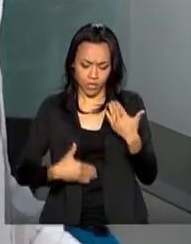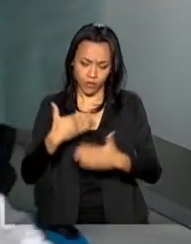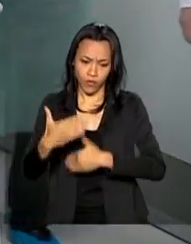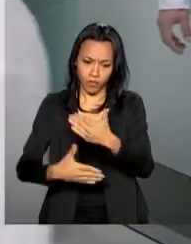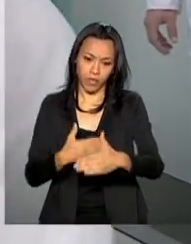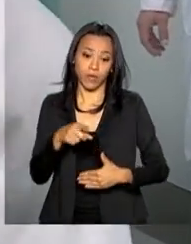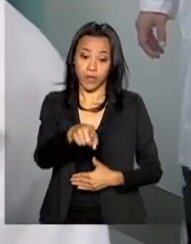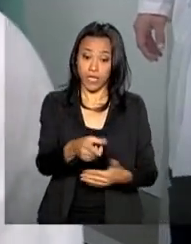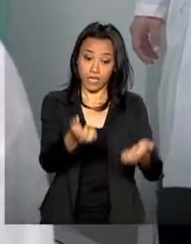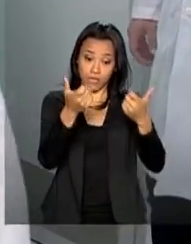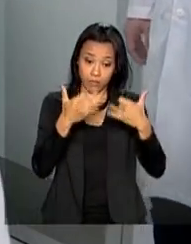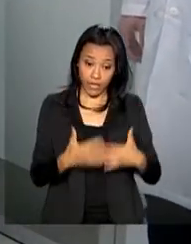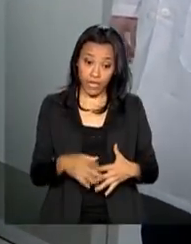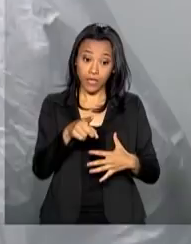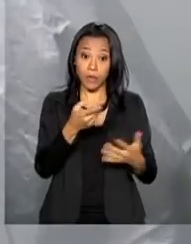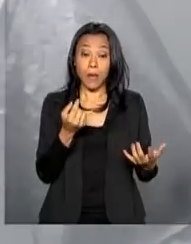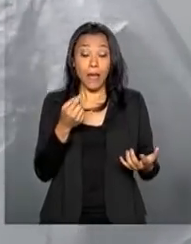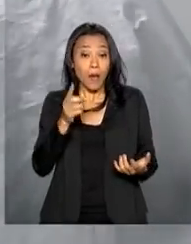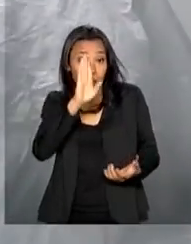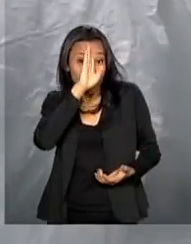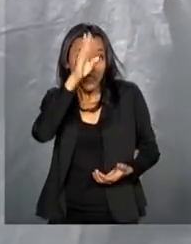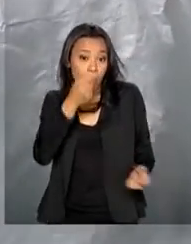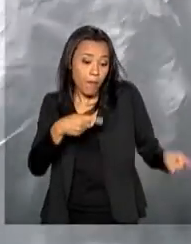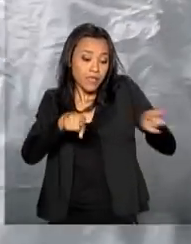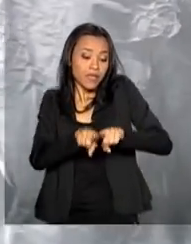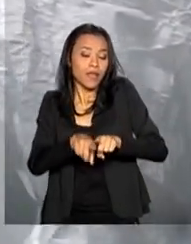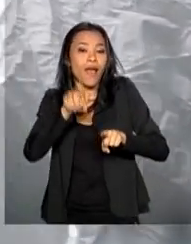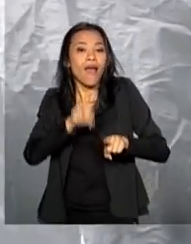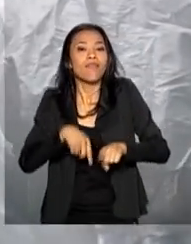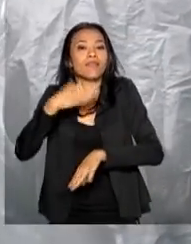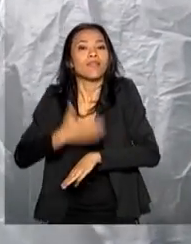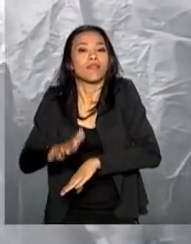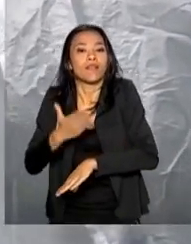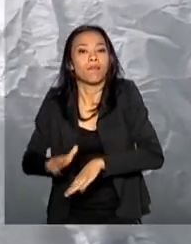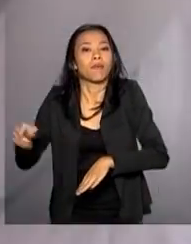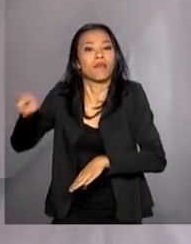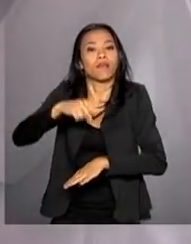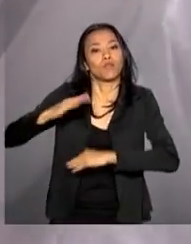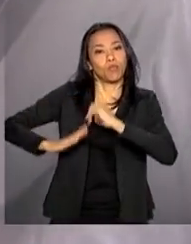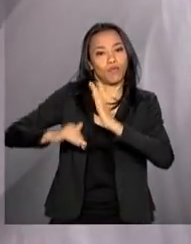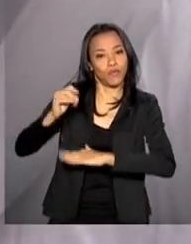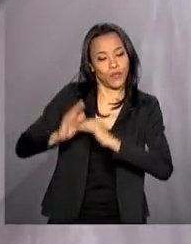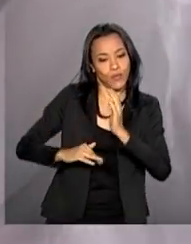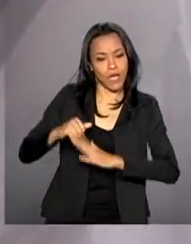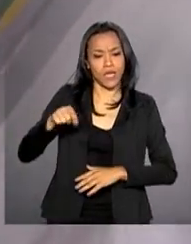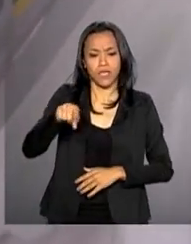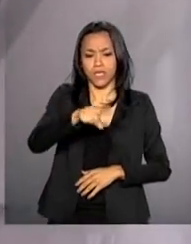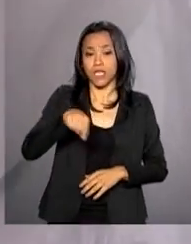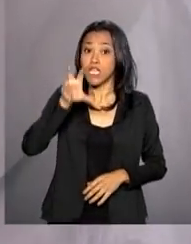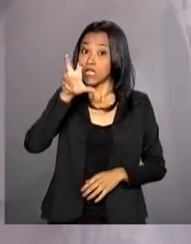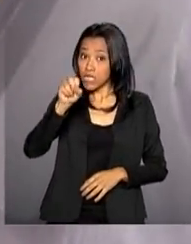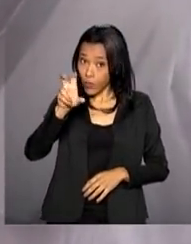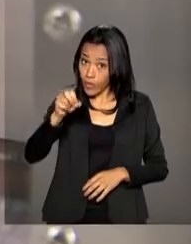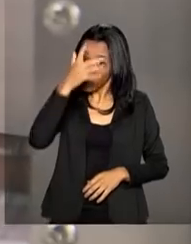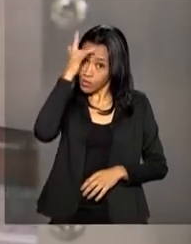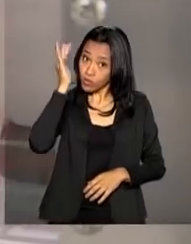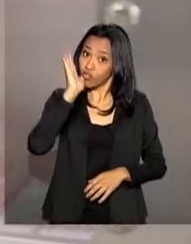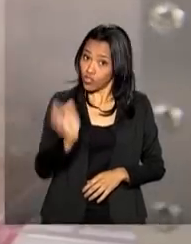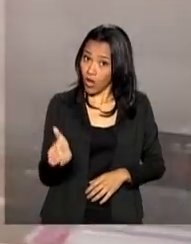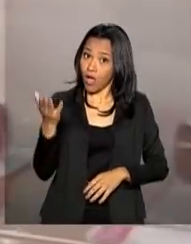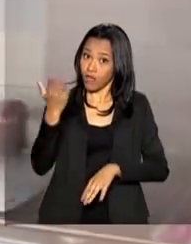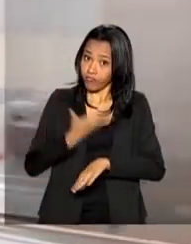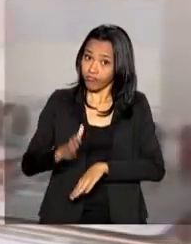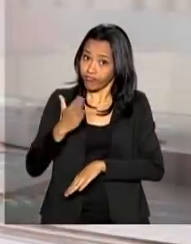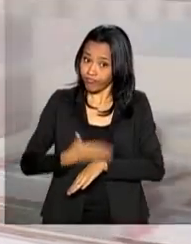dos pontos centrais dessa parceria é o treinamento dos profissionais moçambicanos. Cerca de 50 foram capacitados, como